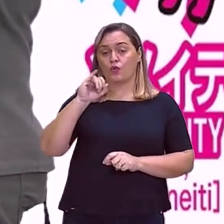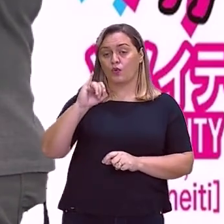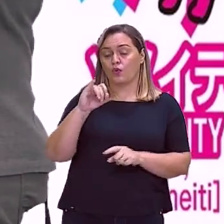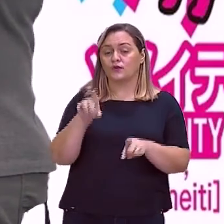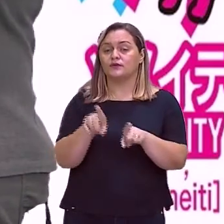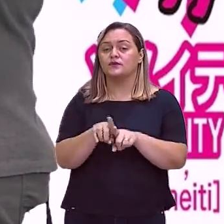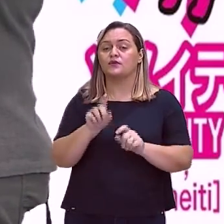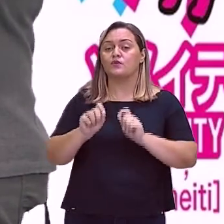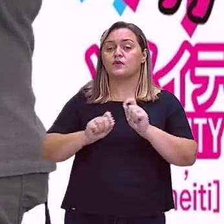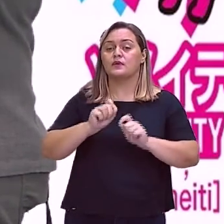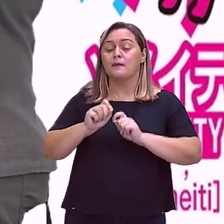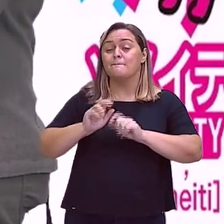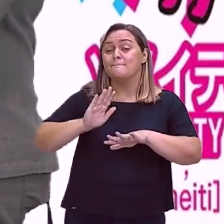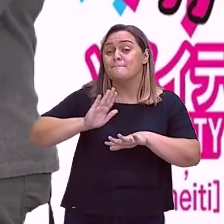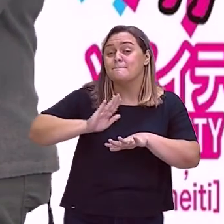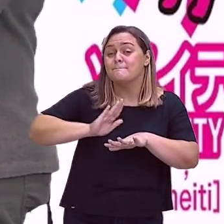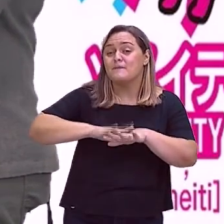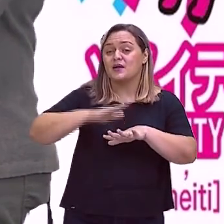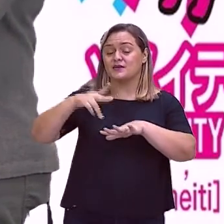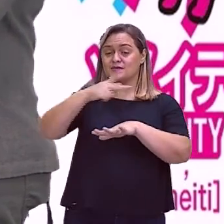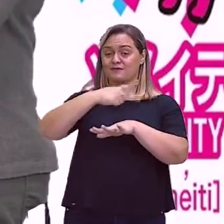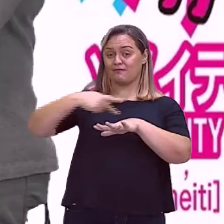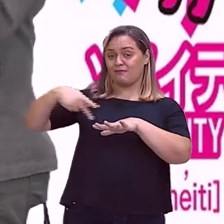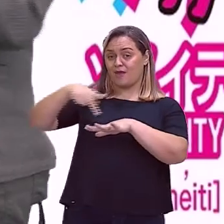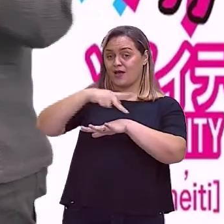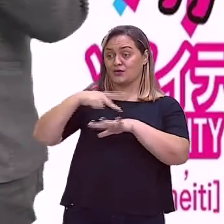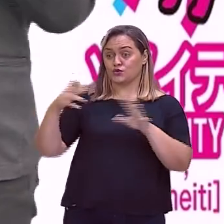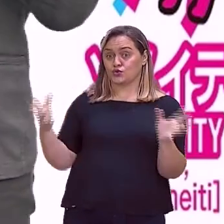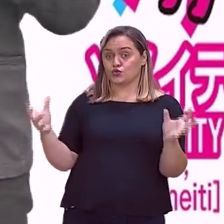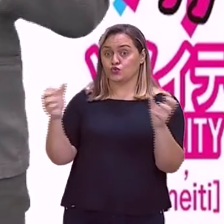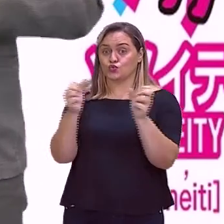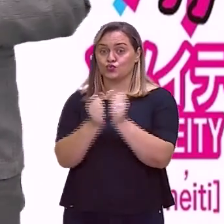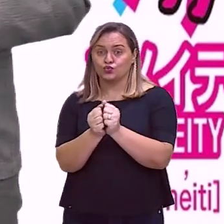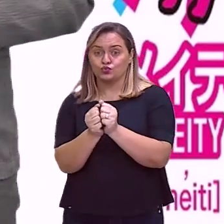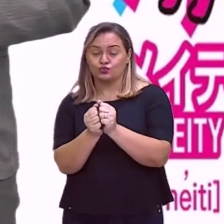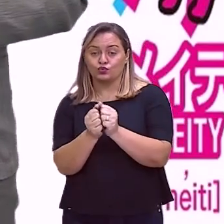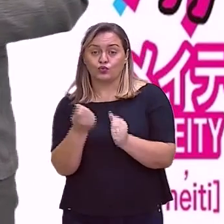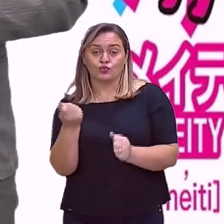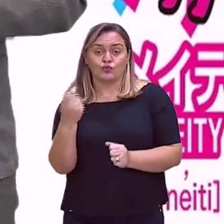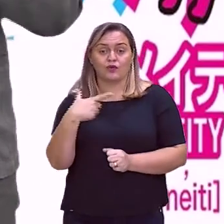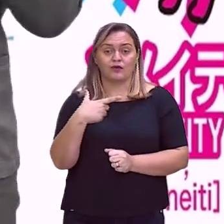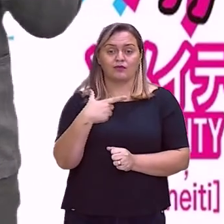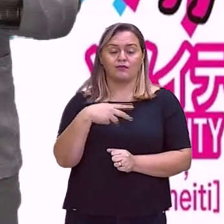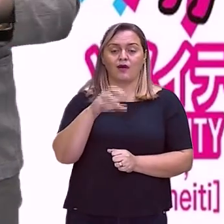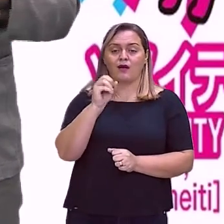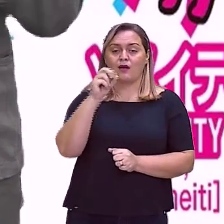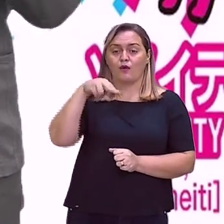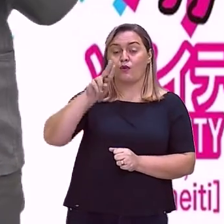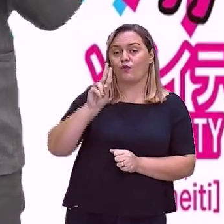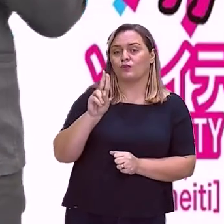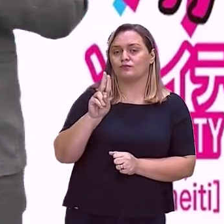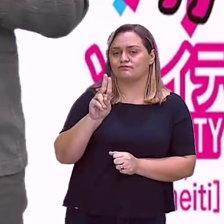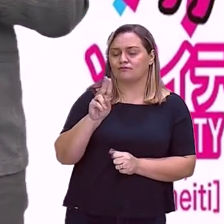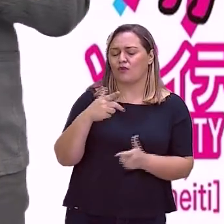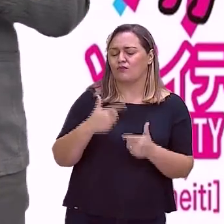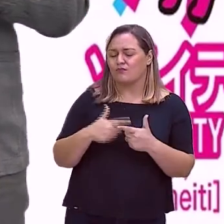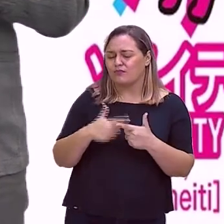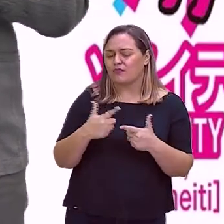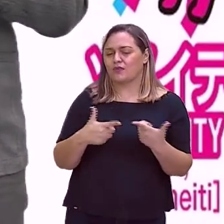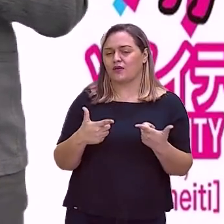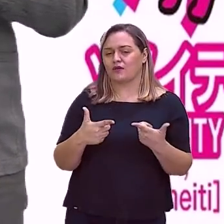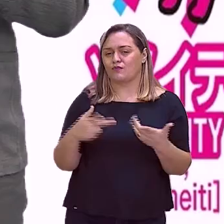mais países integrantes, né, membros, do que a própria ONU. Grande é